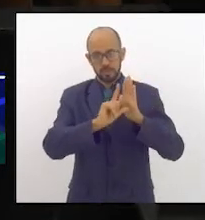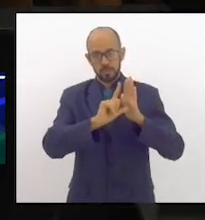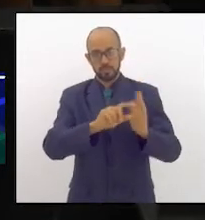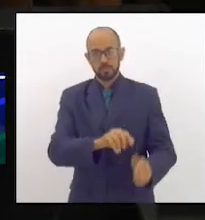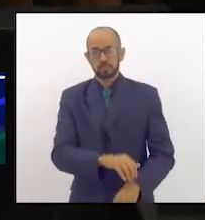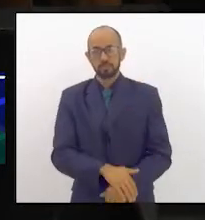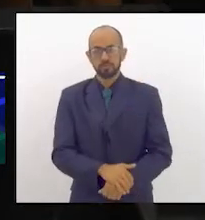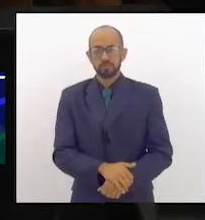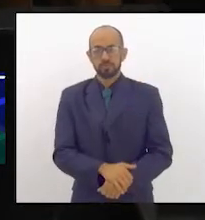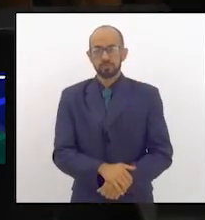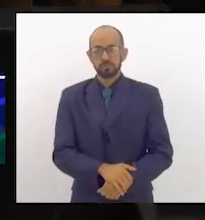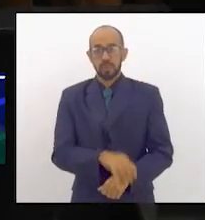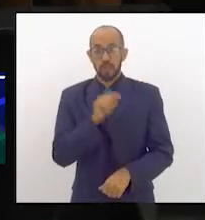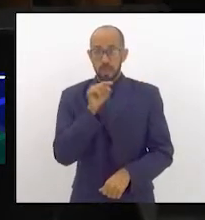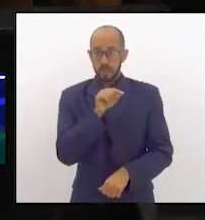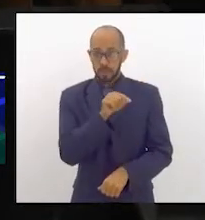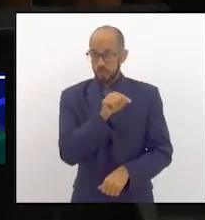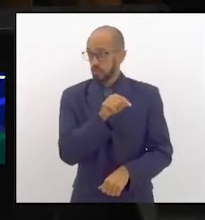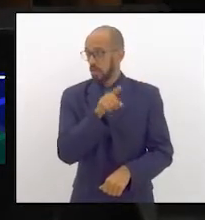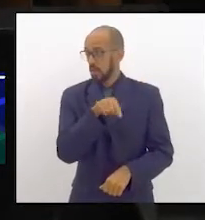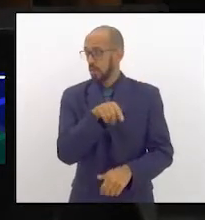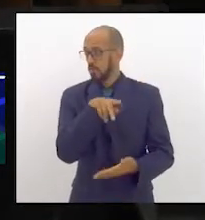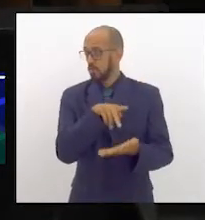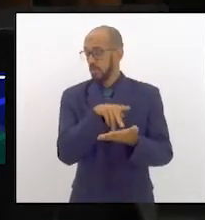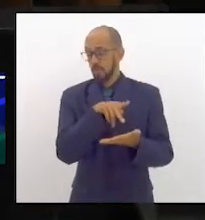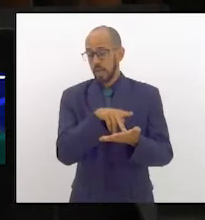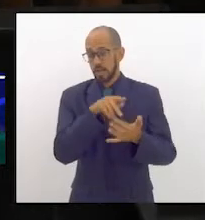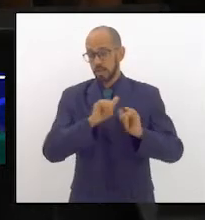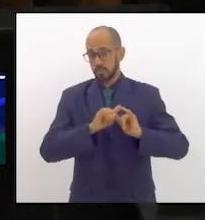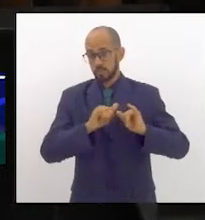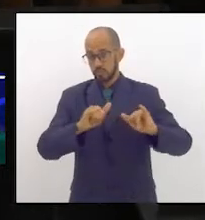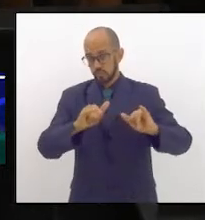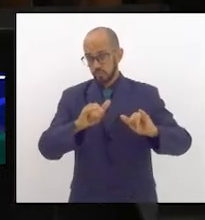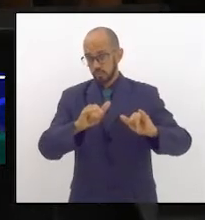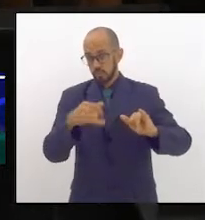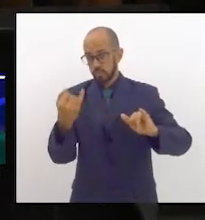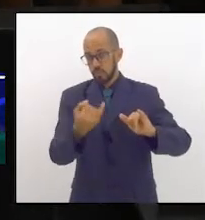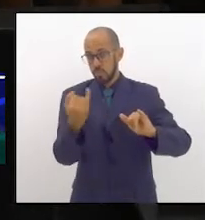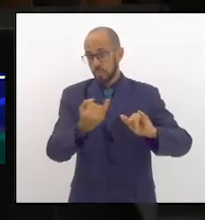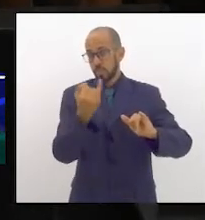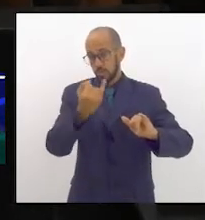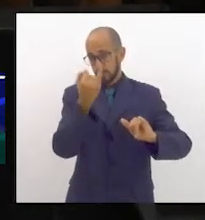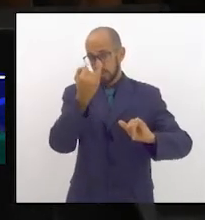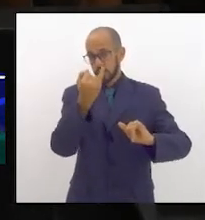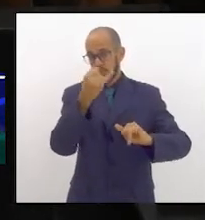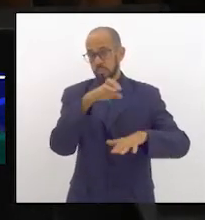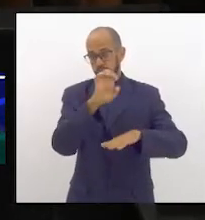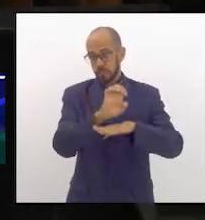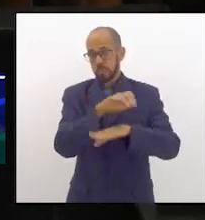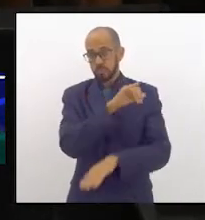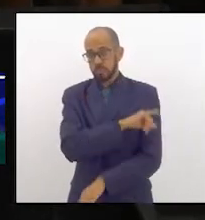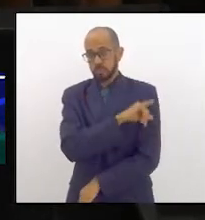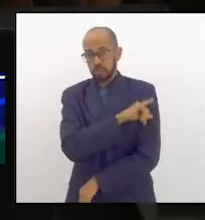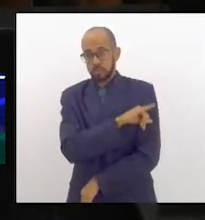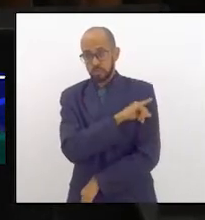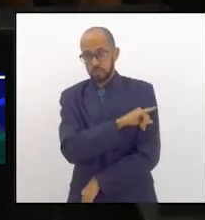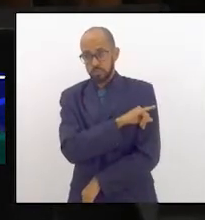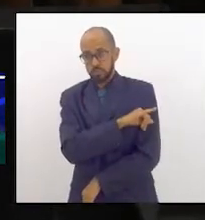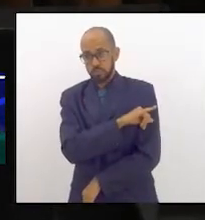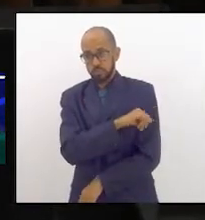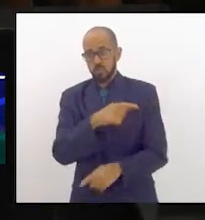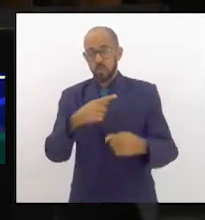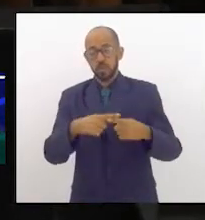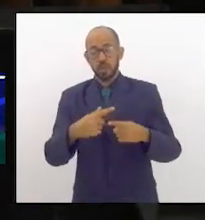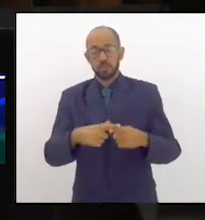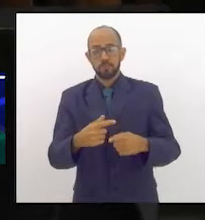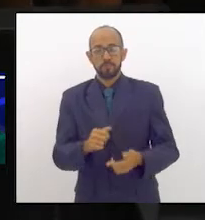isto é realmente uma notícia importante para o estado primeiro